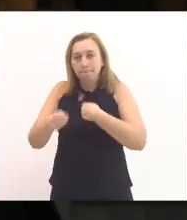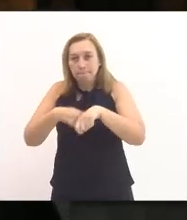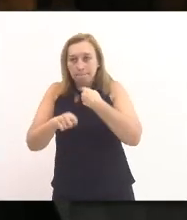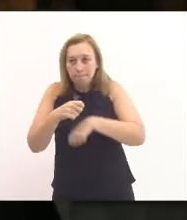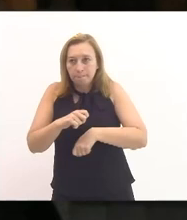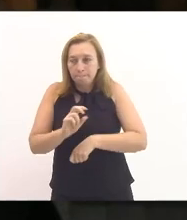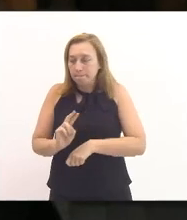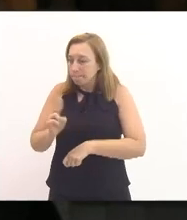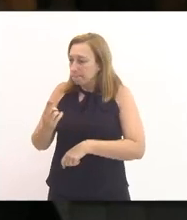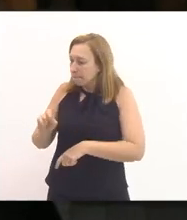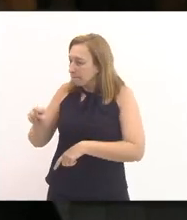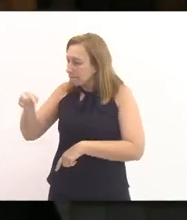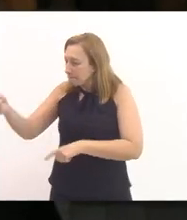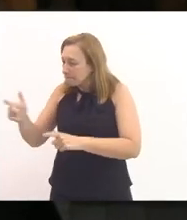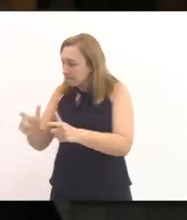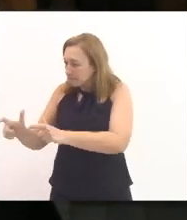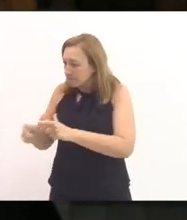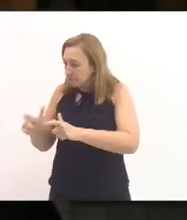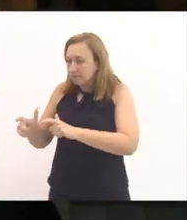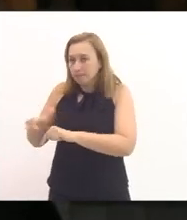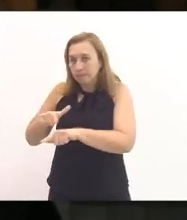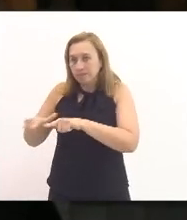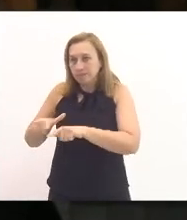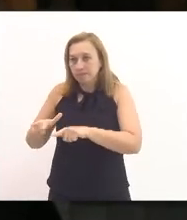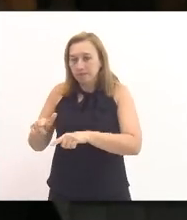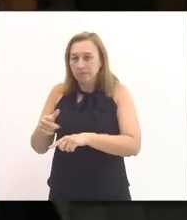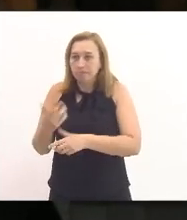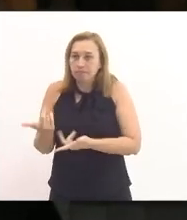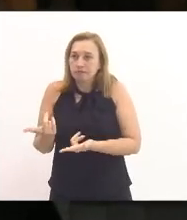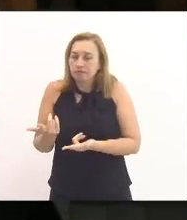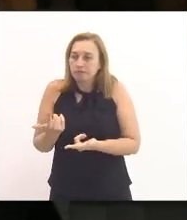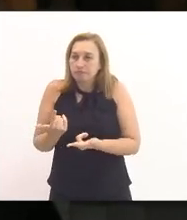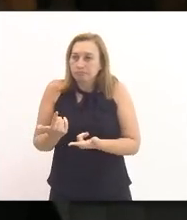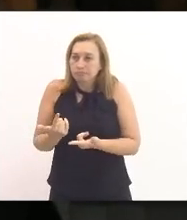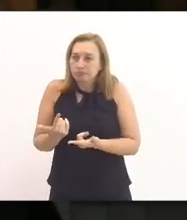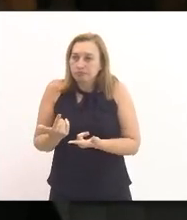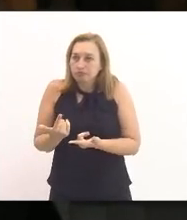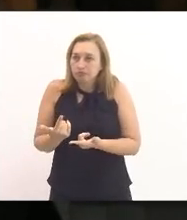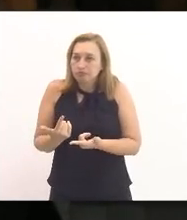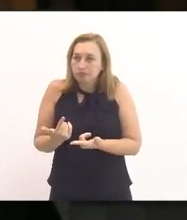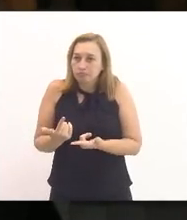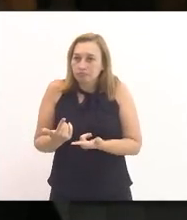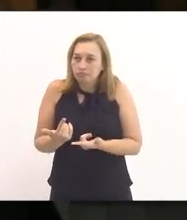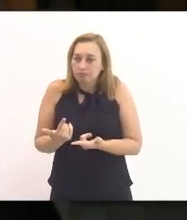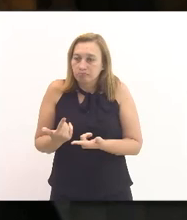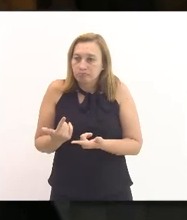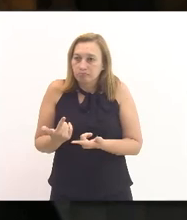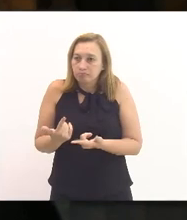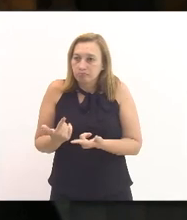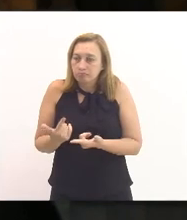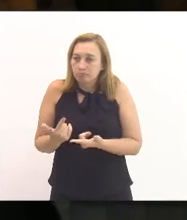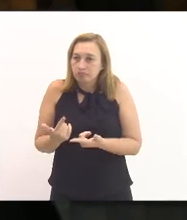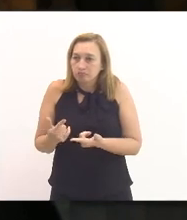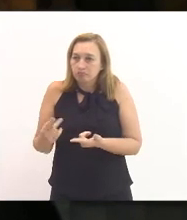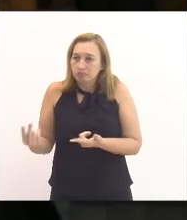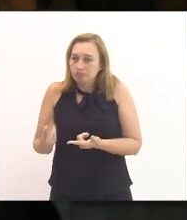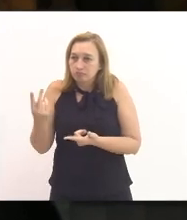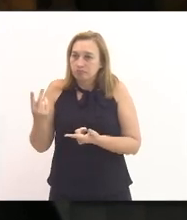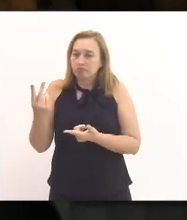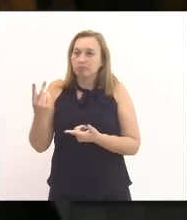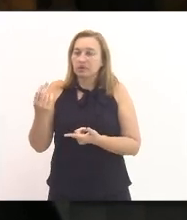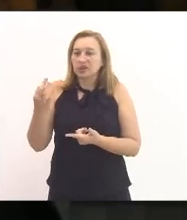uma sessão num outro órgão enfim não é porque não se contemplar a